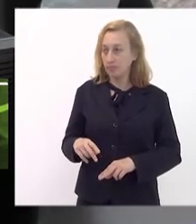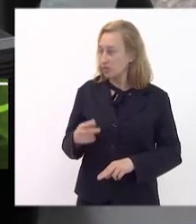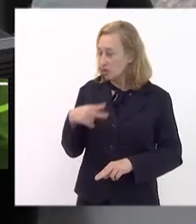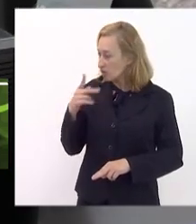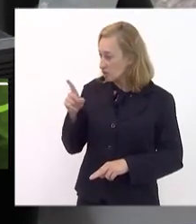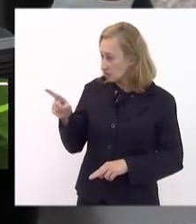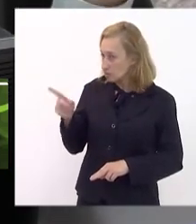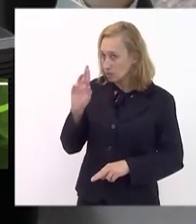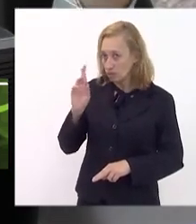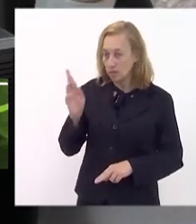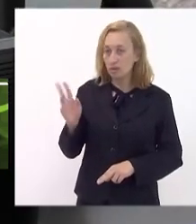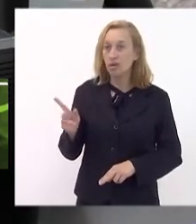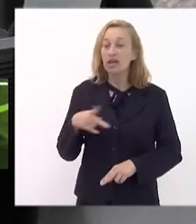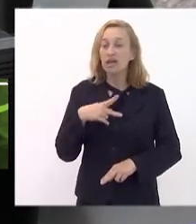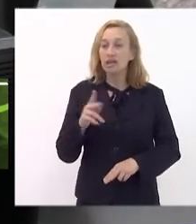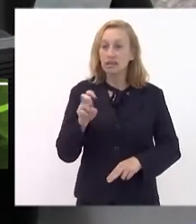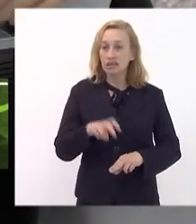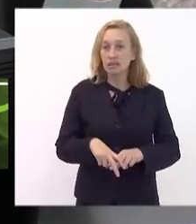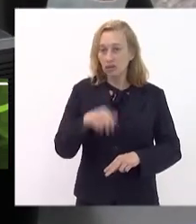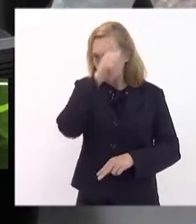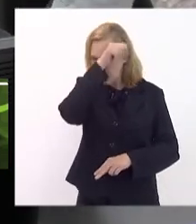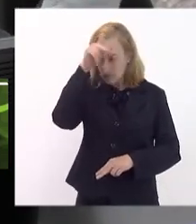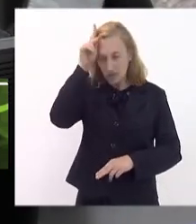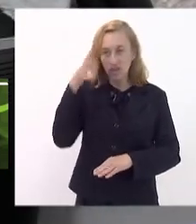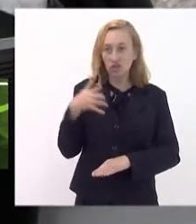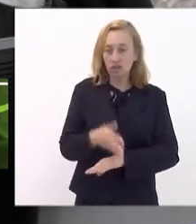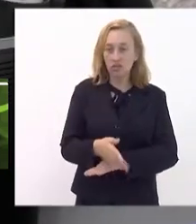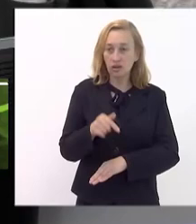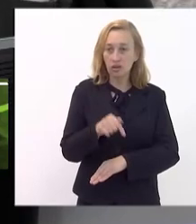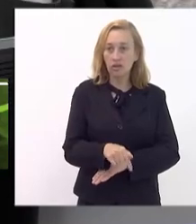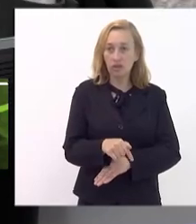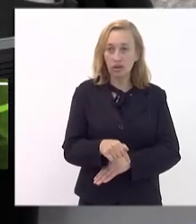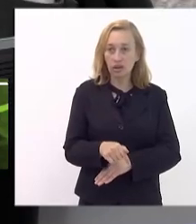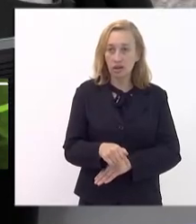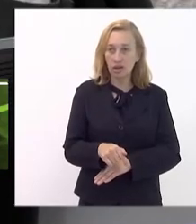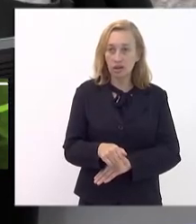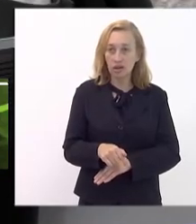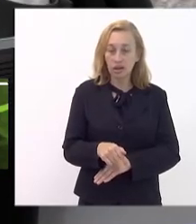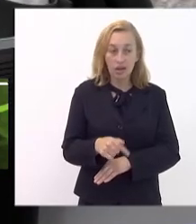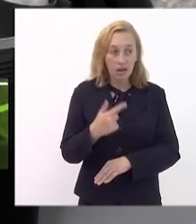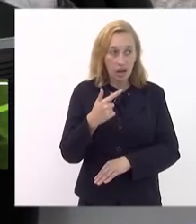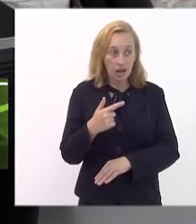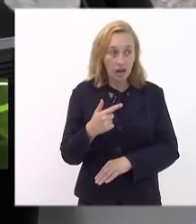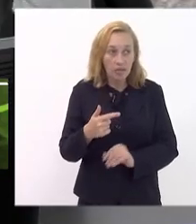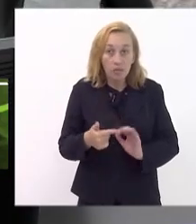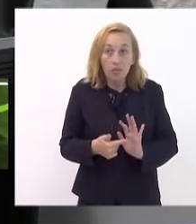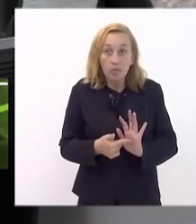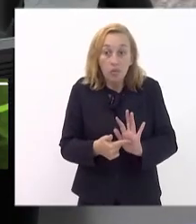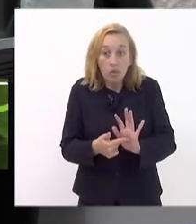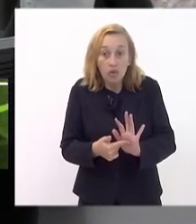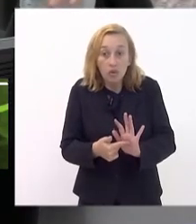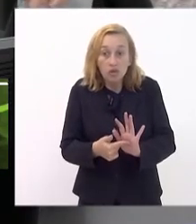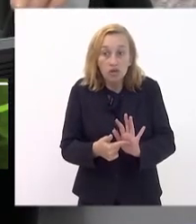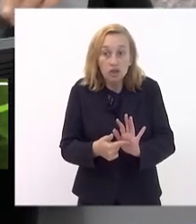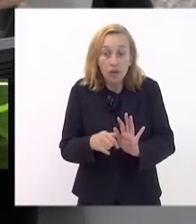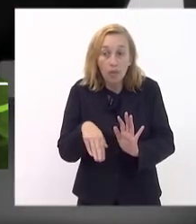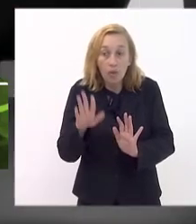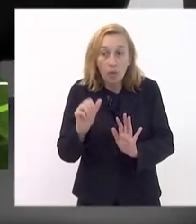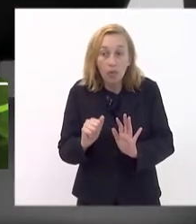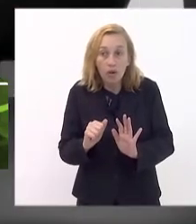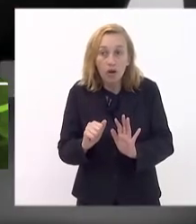de prefeito, chegou agora, aí descobre a pólvora. Né? Vai descobrir uma solução que